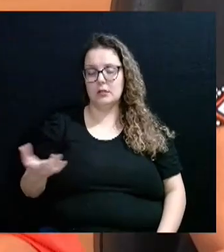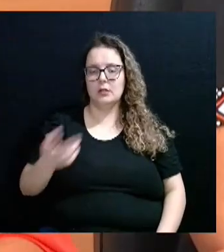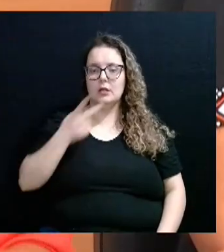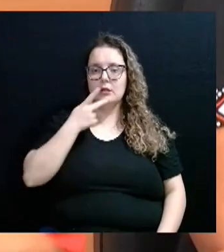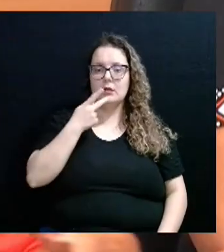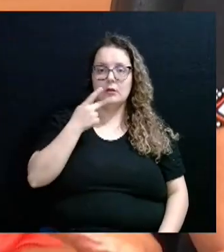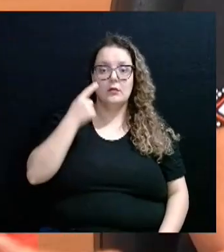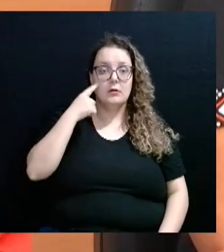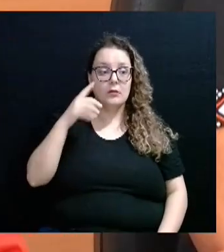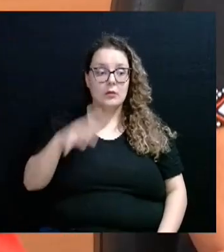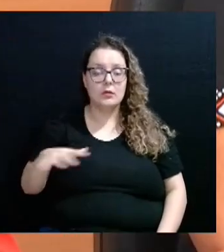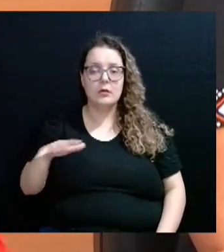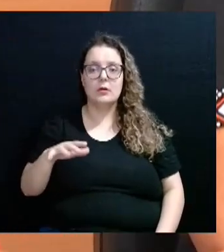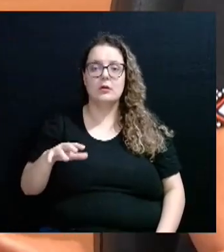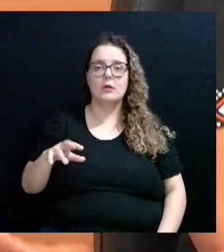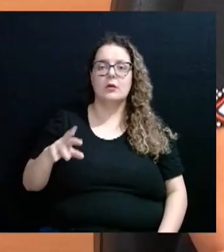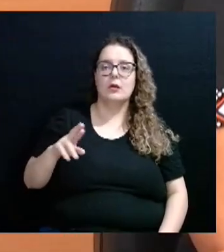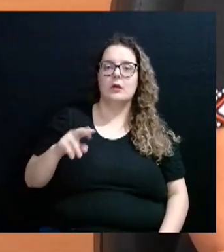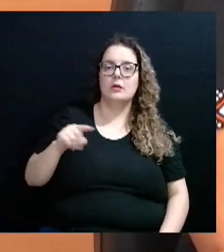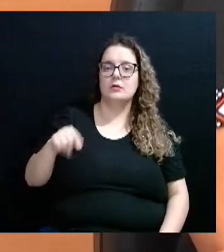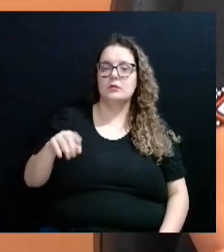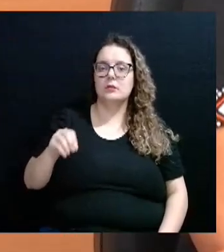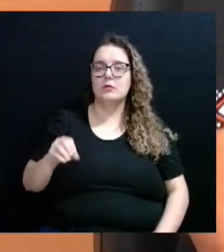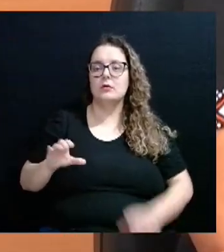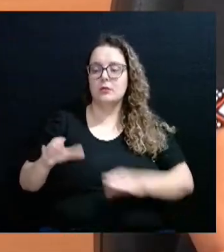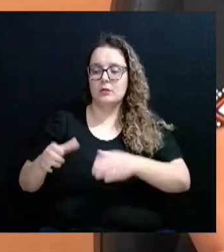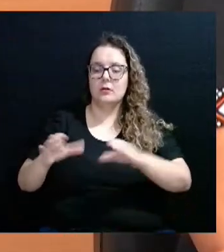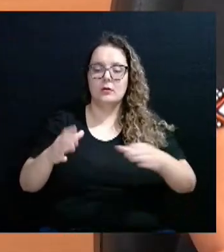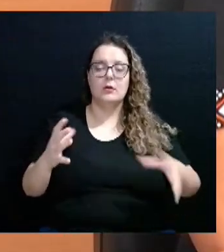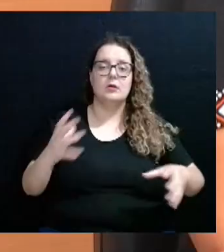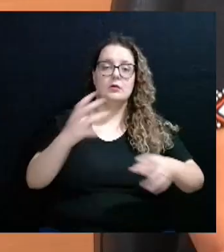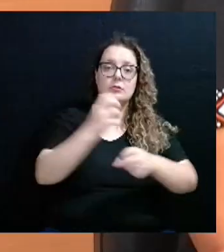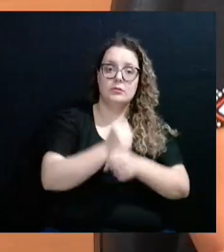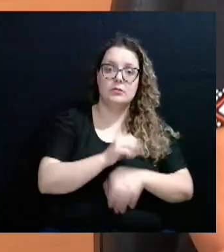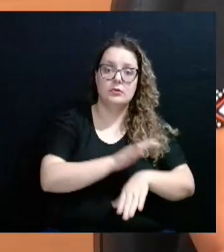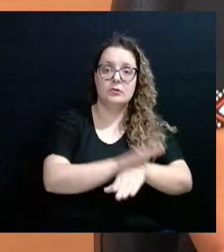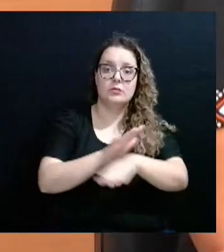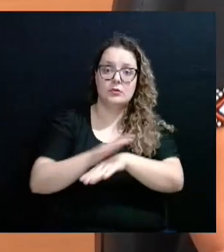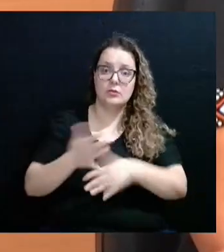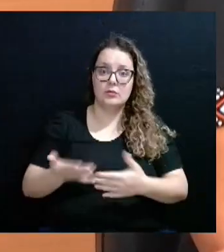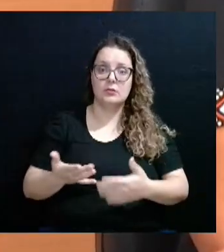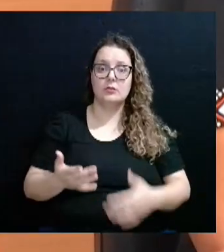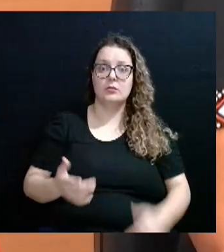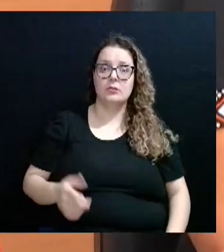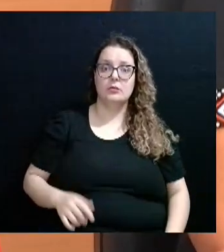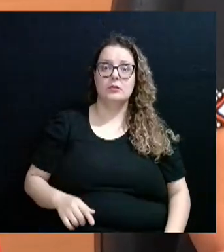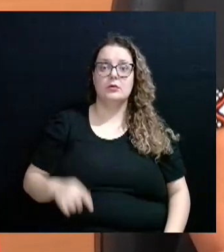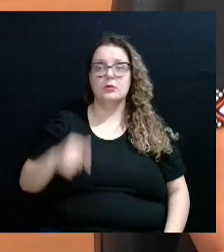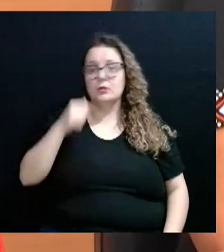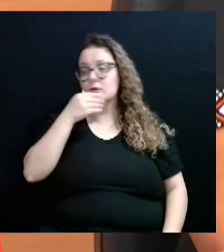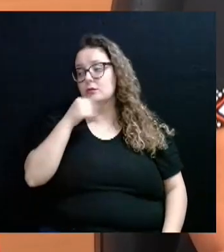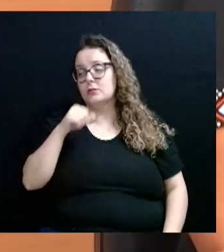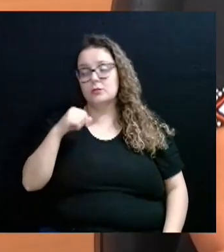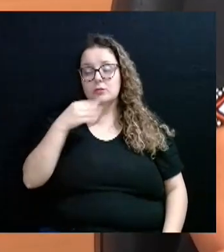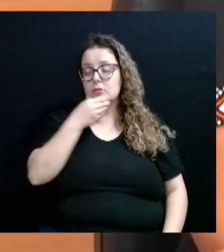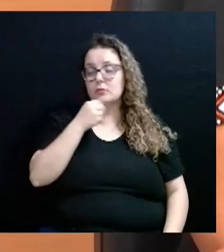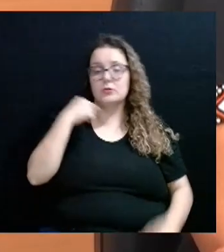RZO, de agrupamento, de ajuntamento, né, dos loucos, das loucas, né, e isso daí gerou talentos